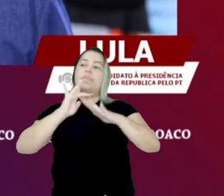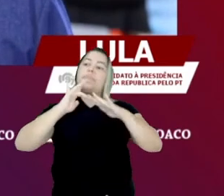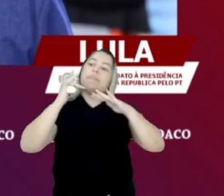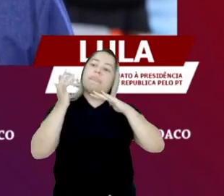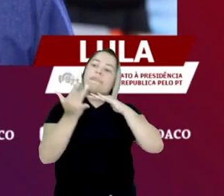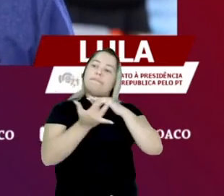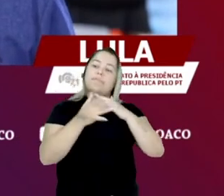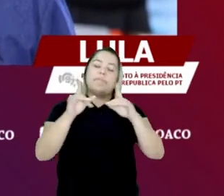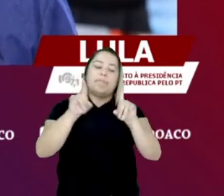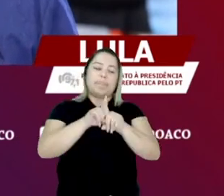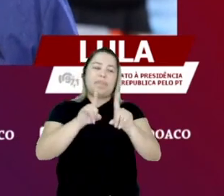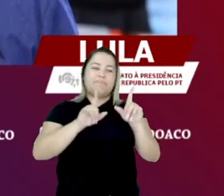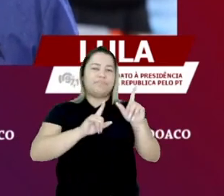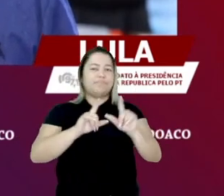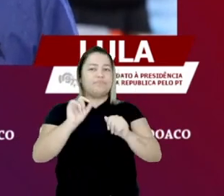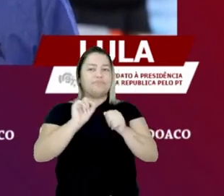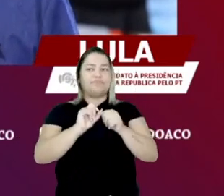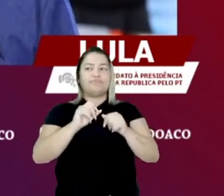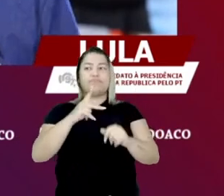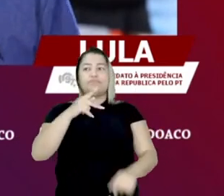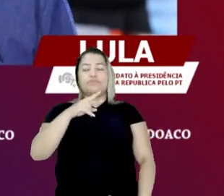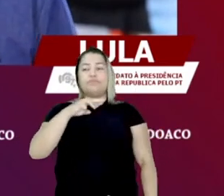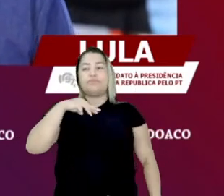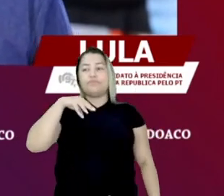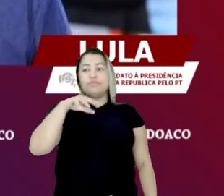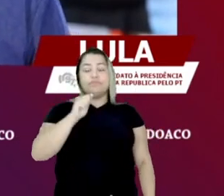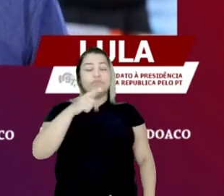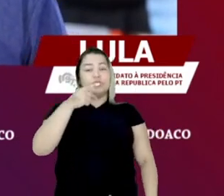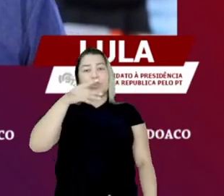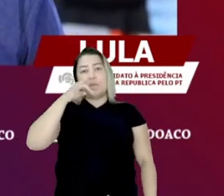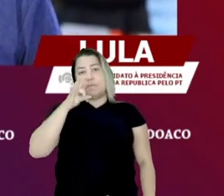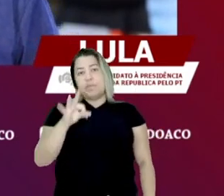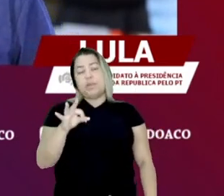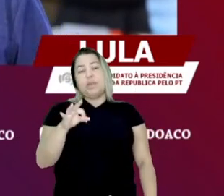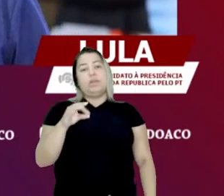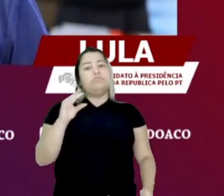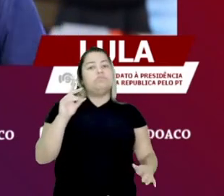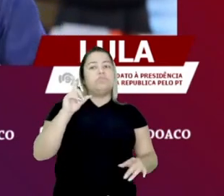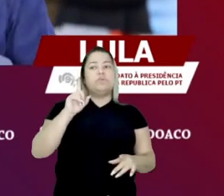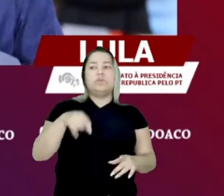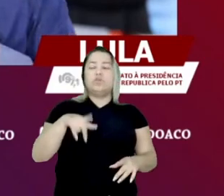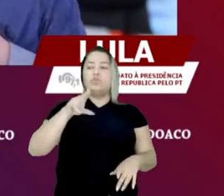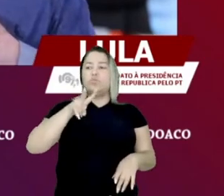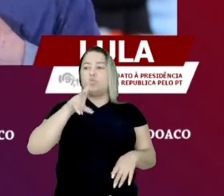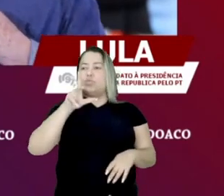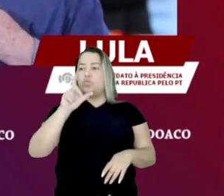da competência e da qualidade de pensamento da sociedade brasileira. Presidente Lula,